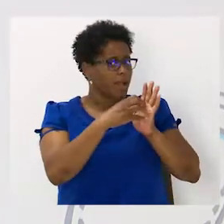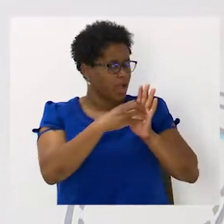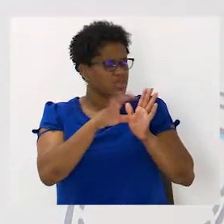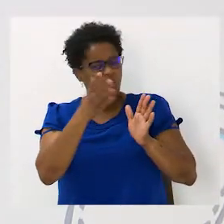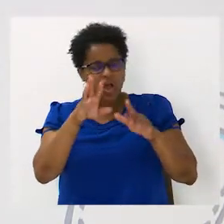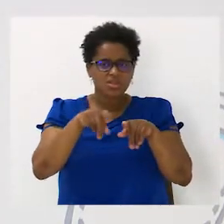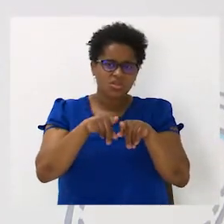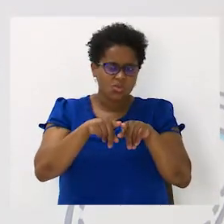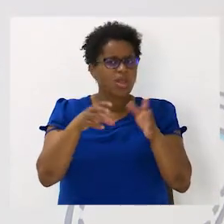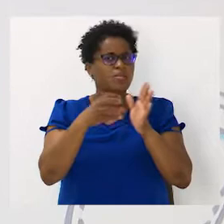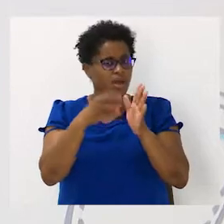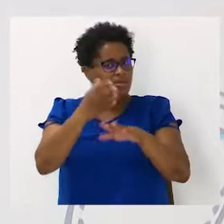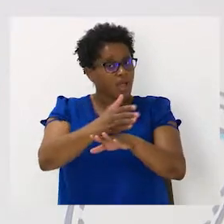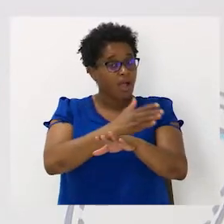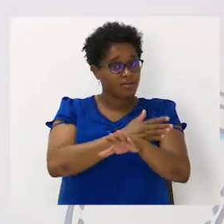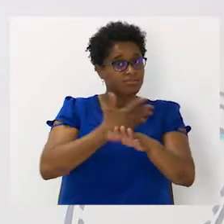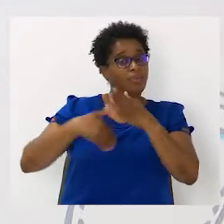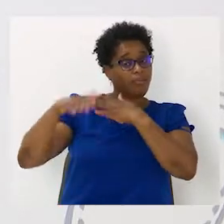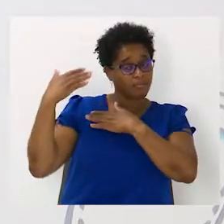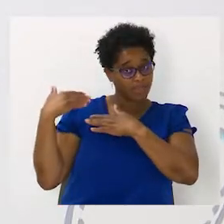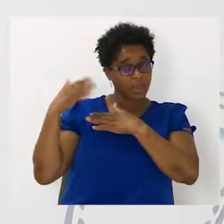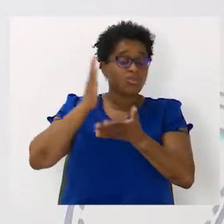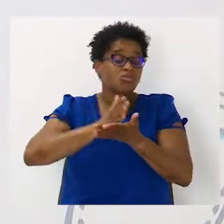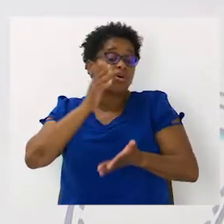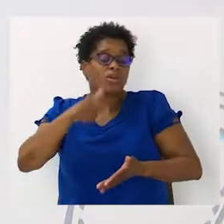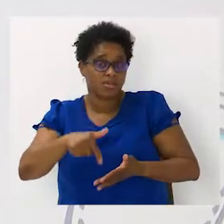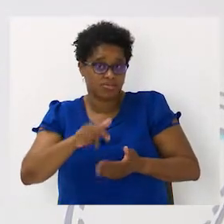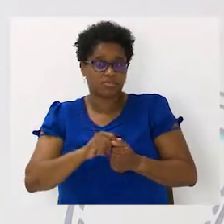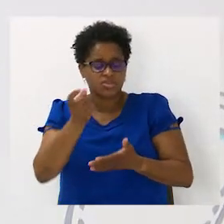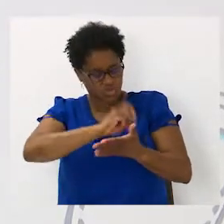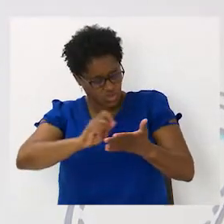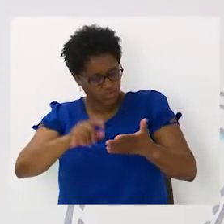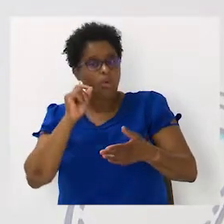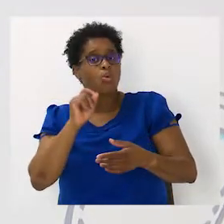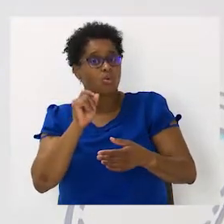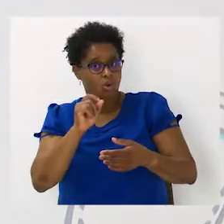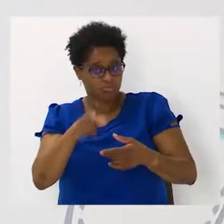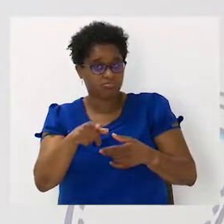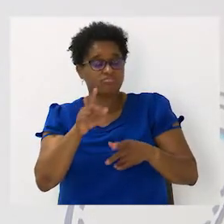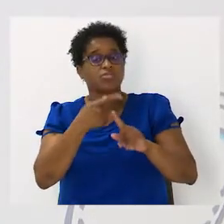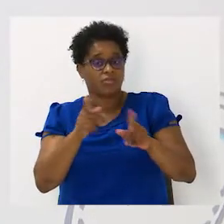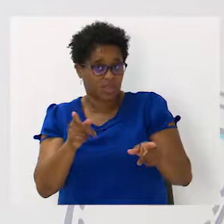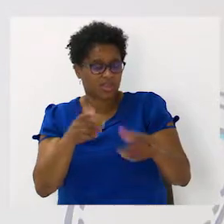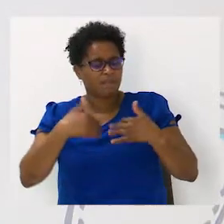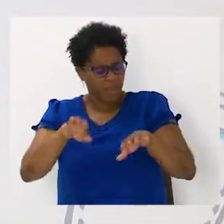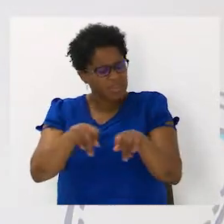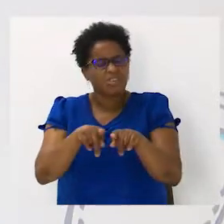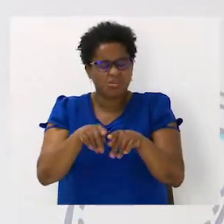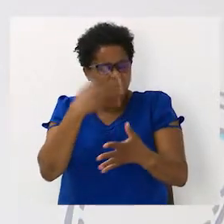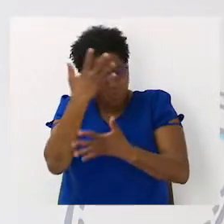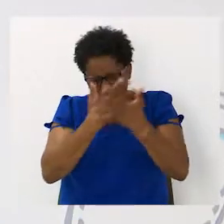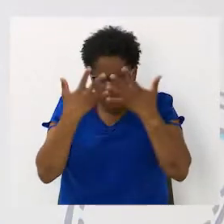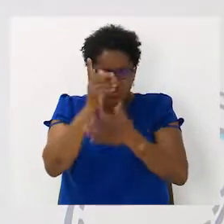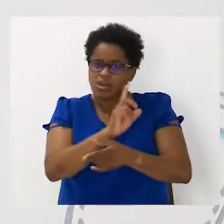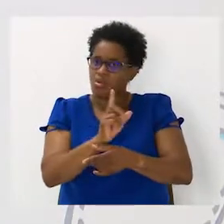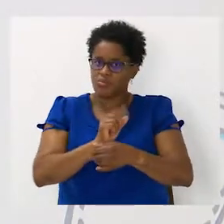uma imagem semelhante à imagem anterior. Só que aqui escrevemos nome de segmentos diferentes, mas é a mesma coisa,